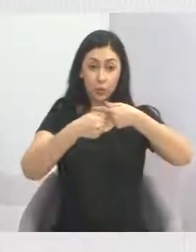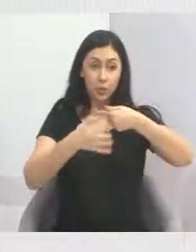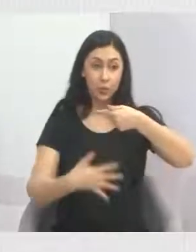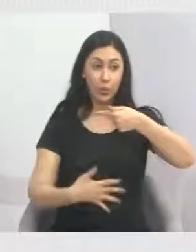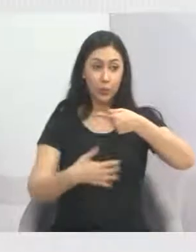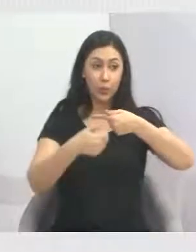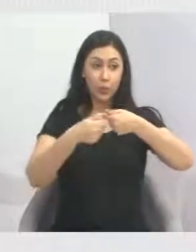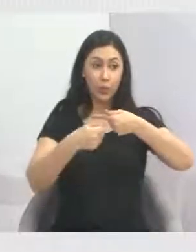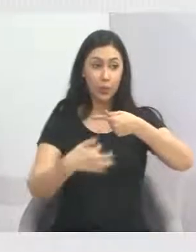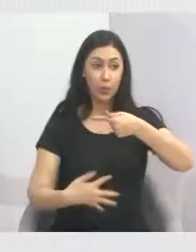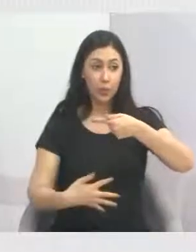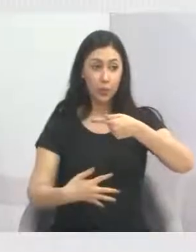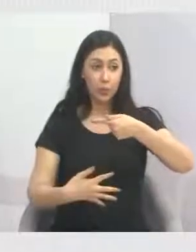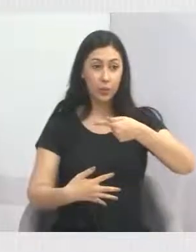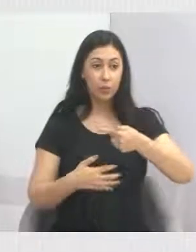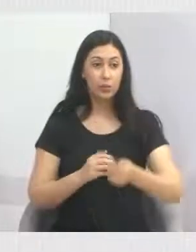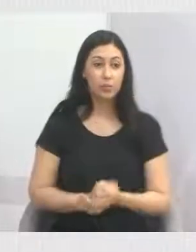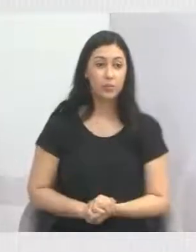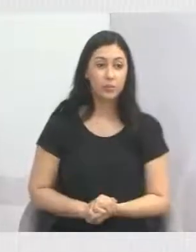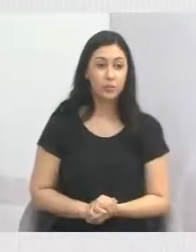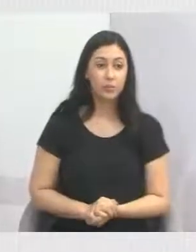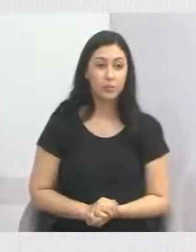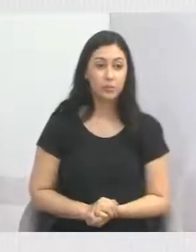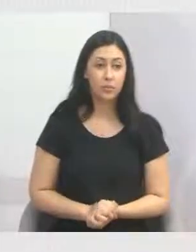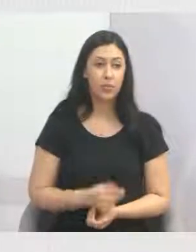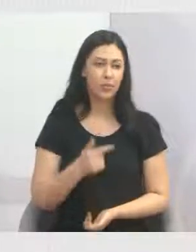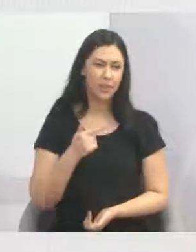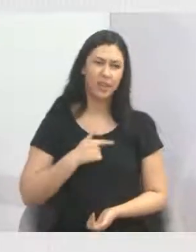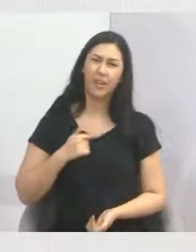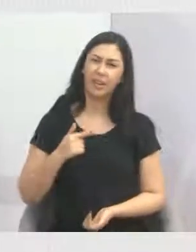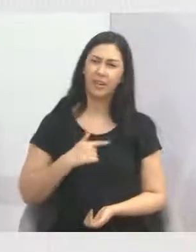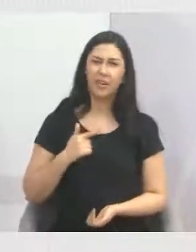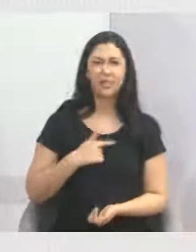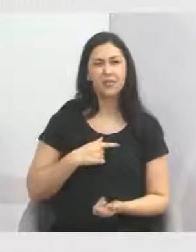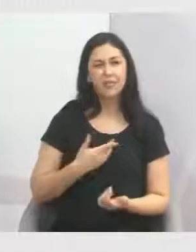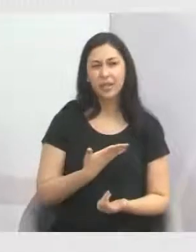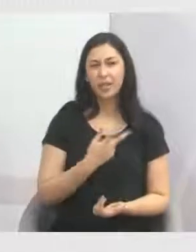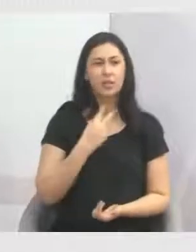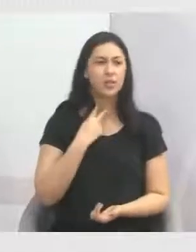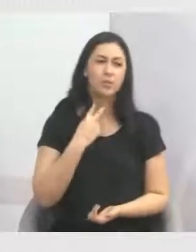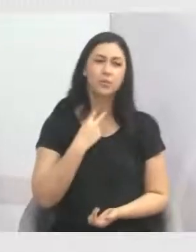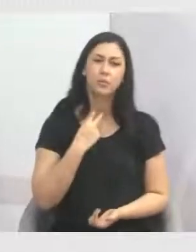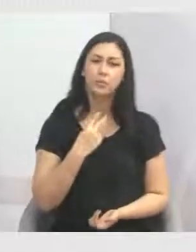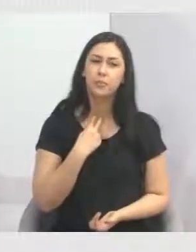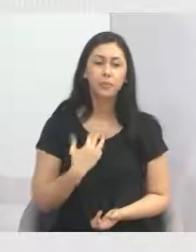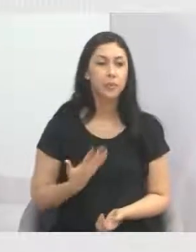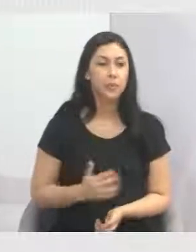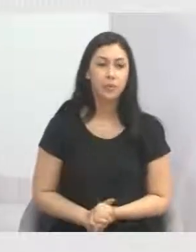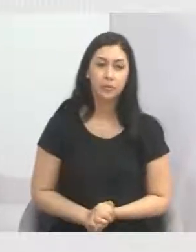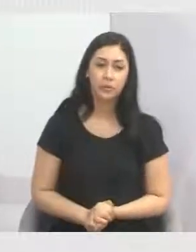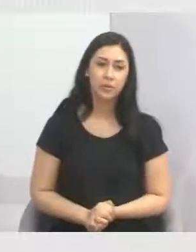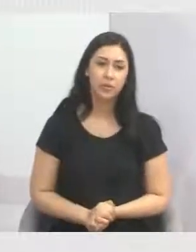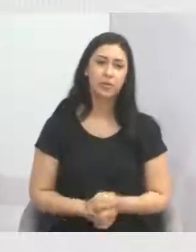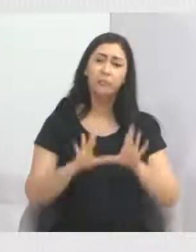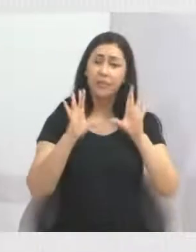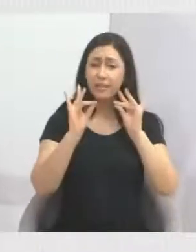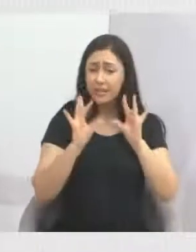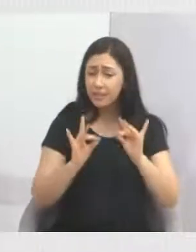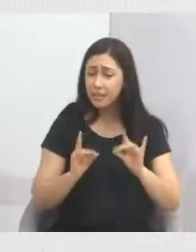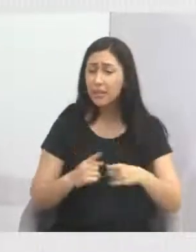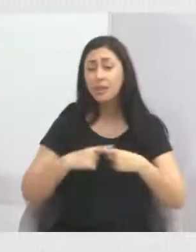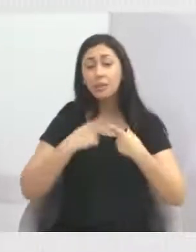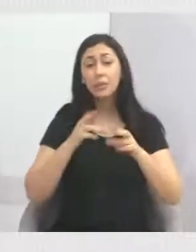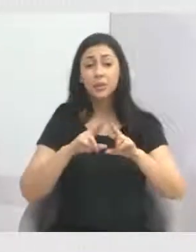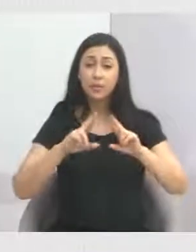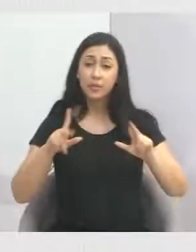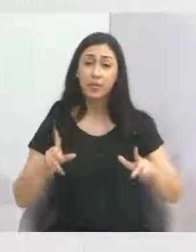Olha lá a marca no nome lá na rua. É feio para a nossa cidade. Isso aí não pode acontecer. São as pequenas coisas que fazem a